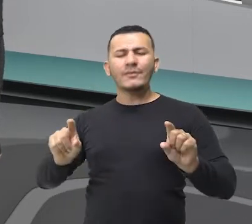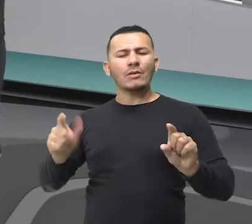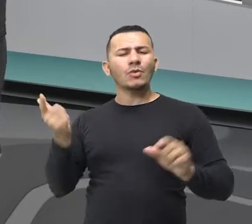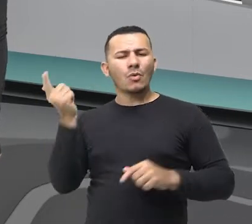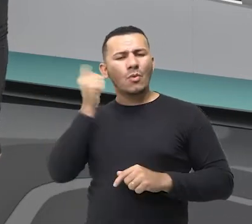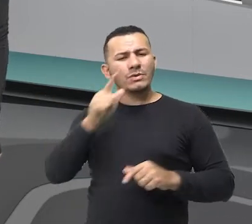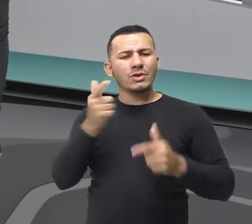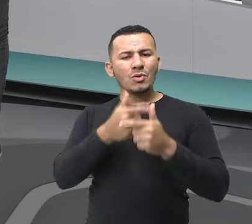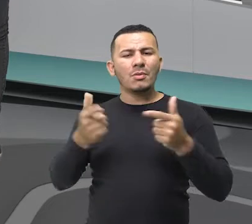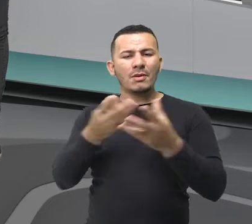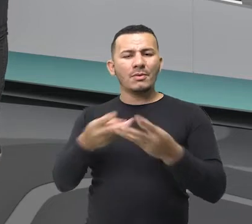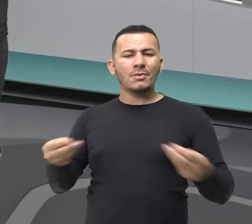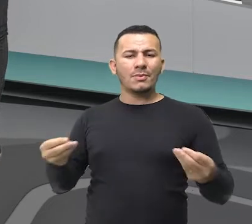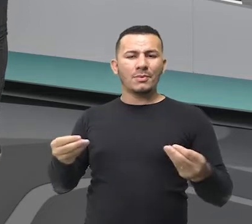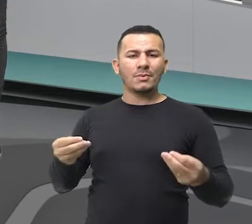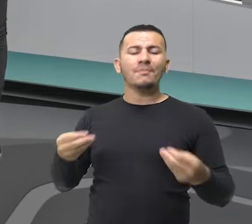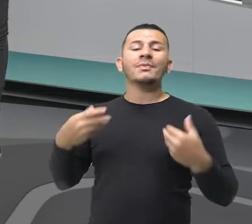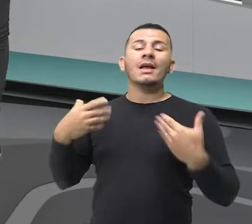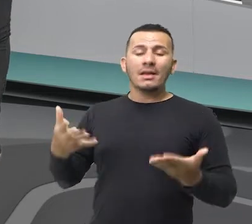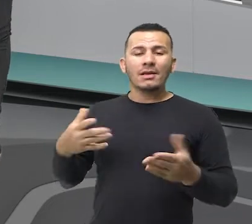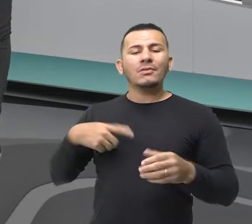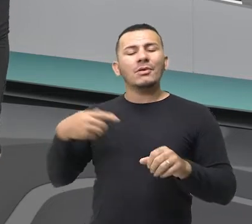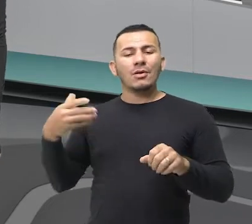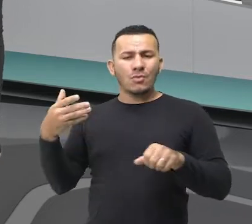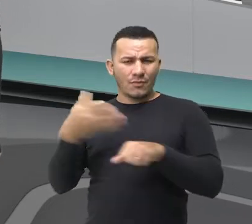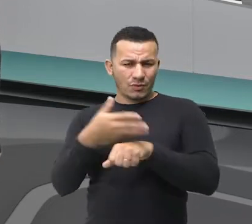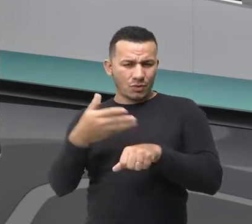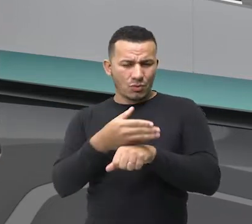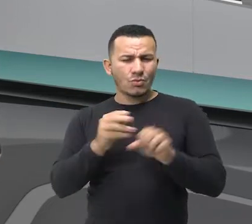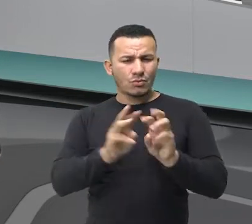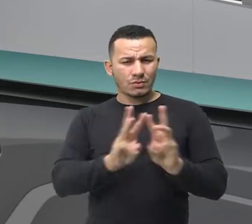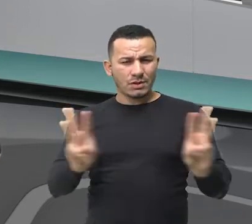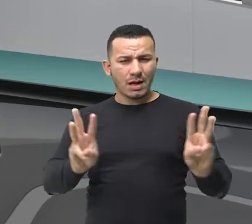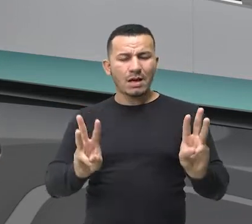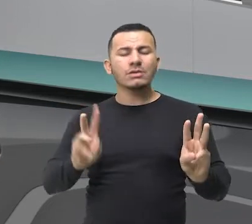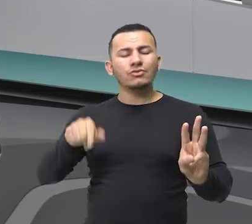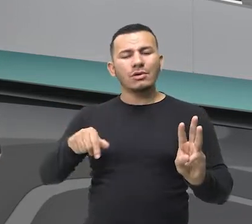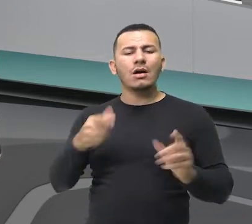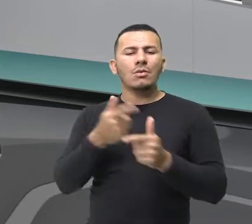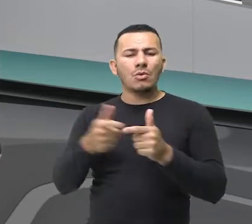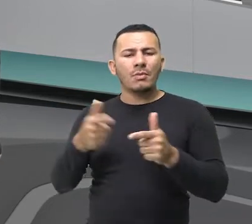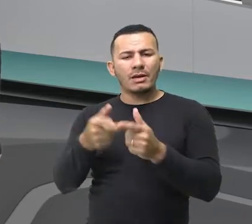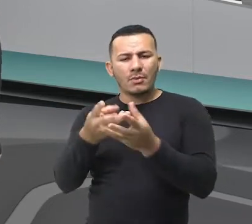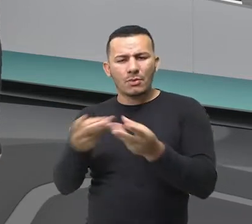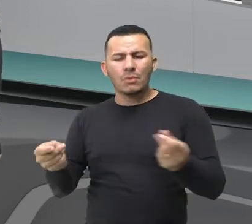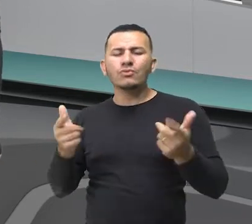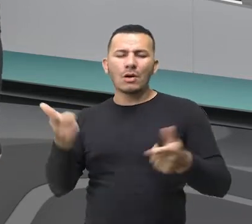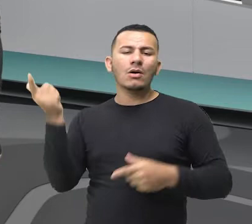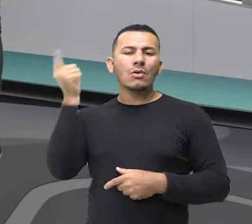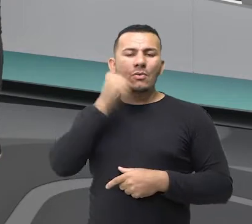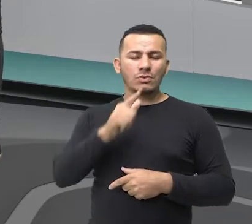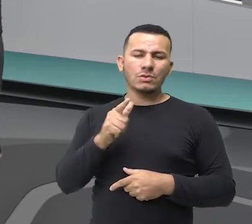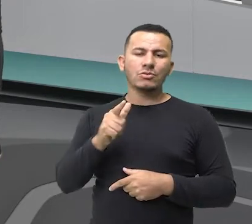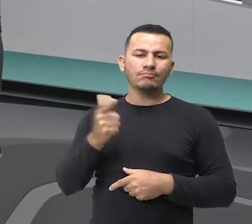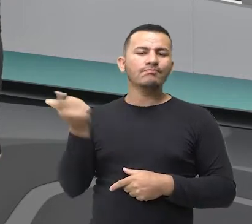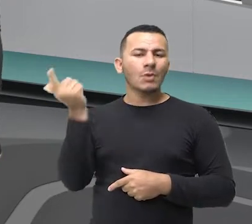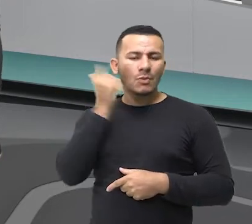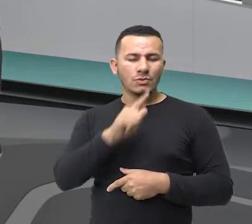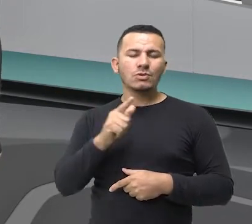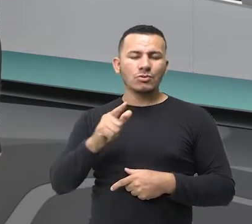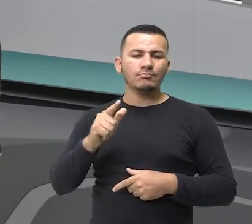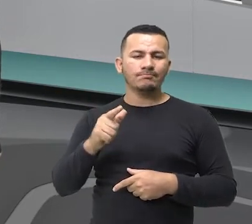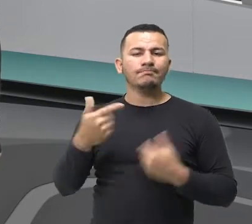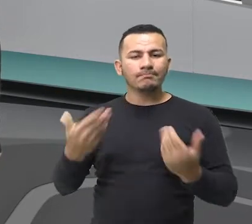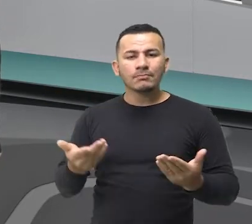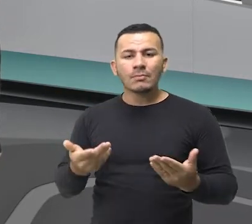sabemos aqui por meio dessa visita o site que o problema Desta pessoa já foi solucionado Ok então